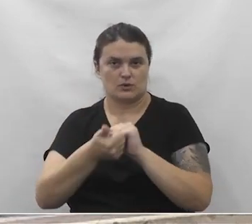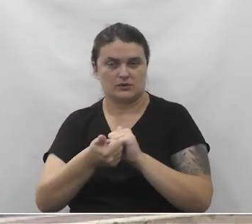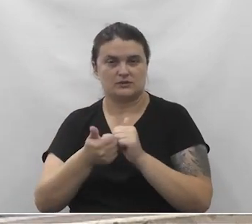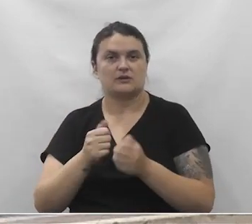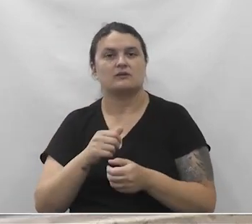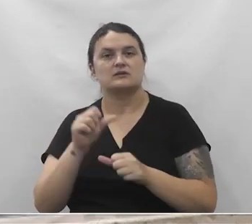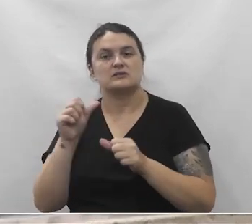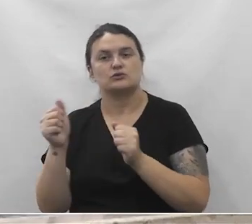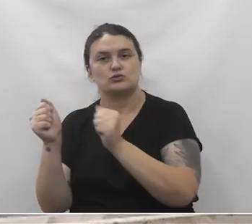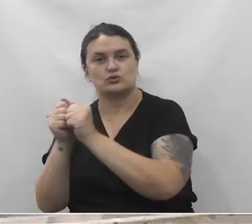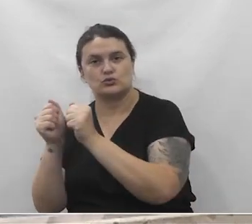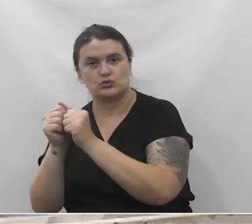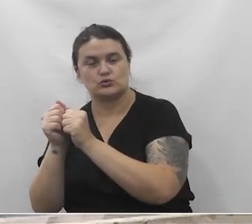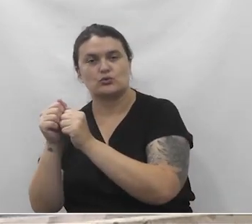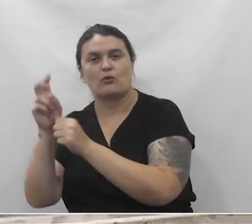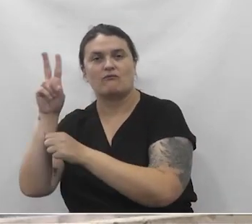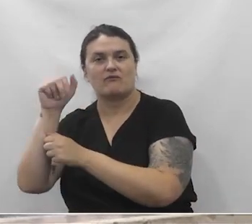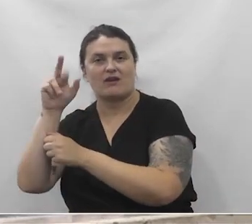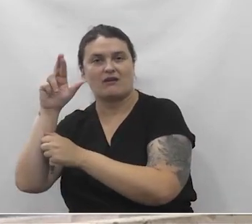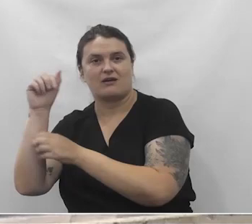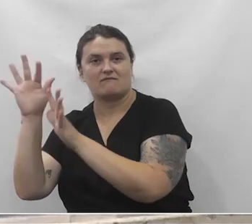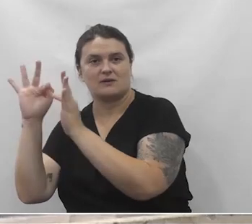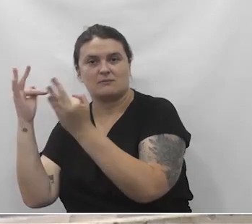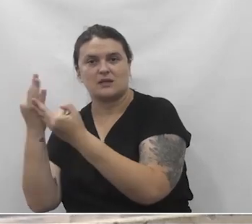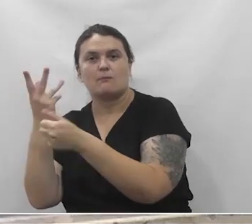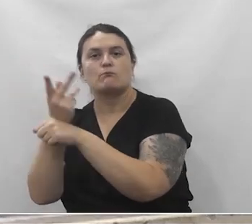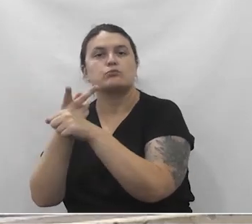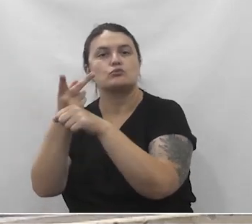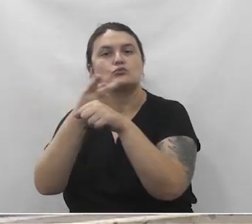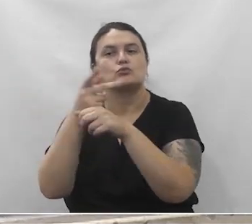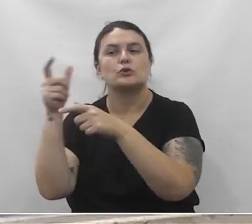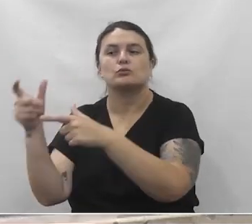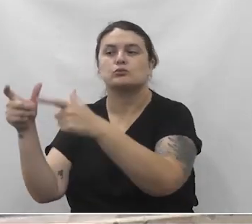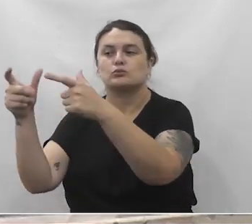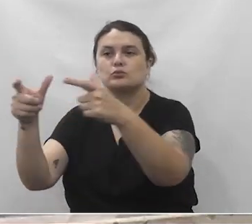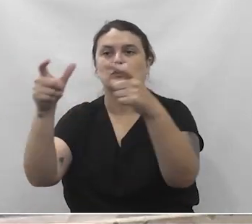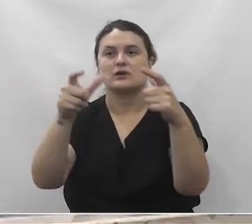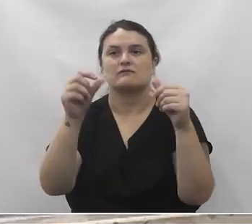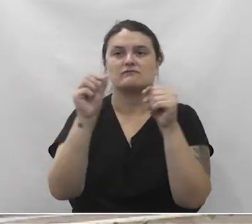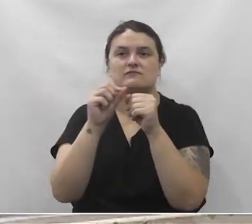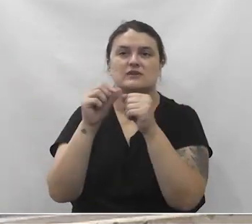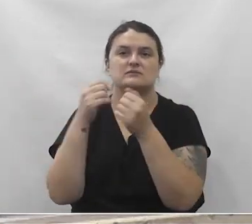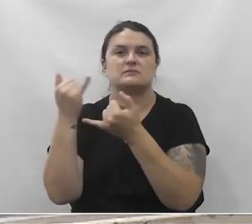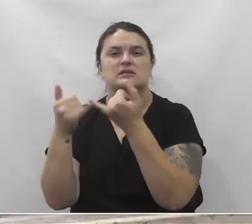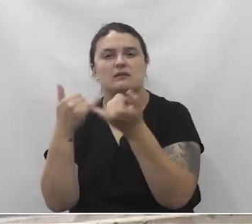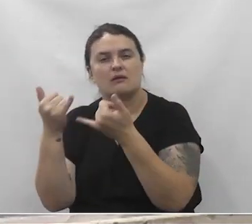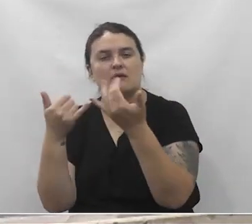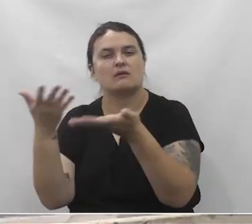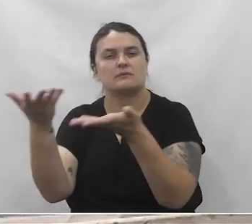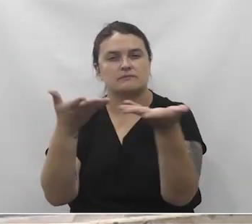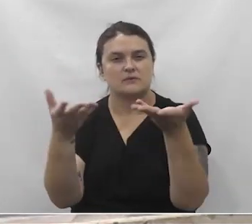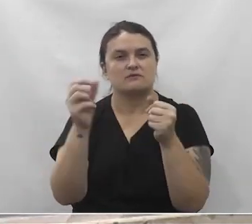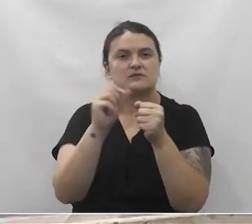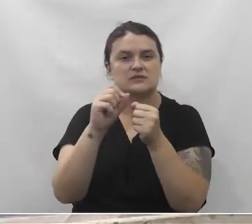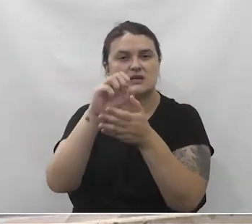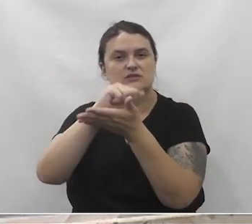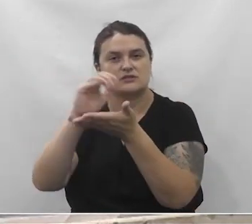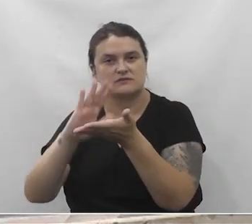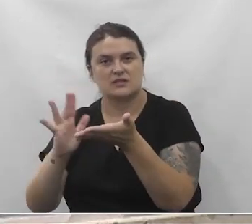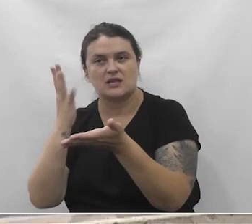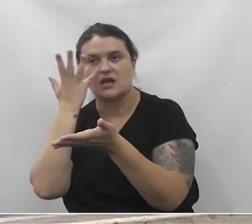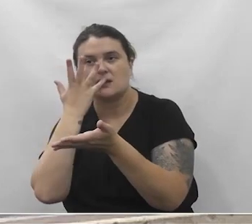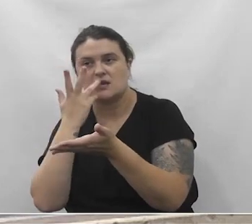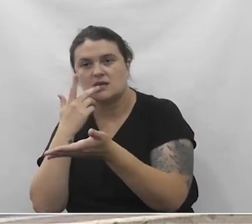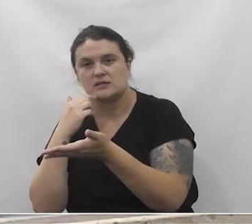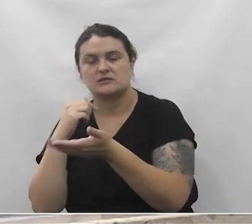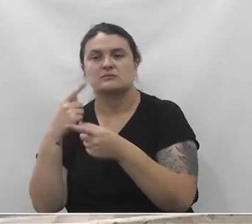União da Vitória junto com a vara da família tava procurando eh fornecer algum tipo de atividade para aquelas